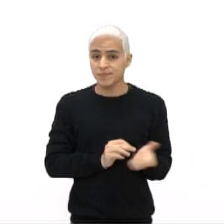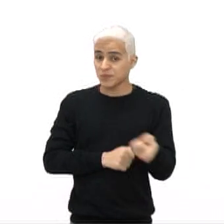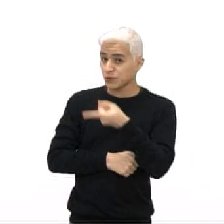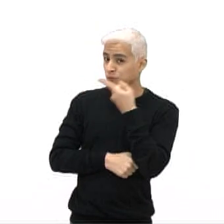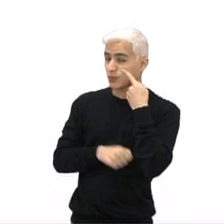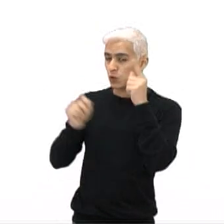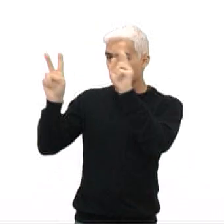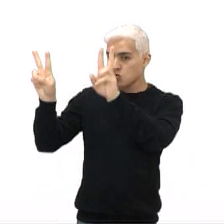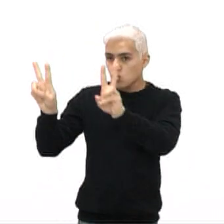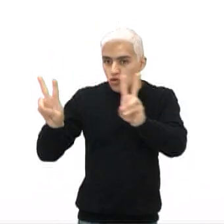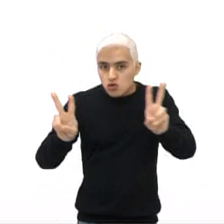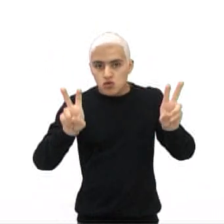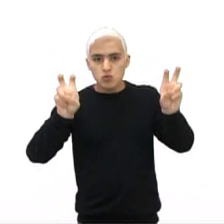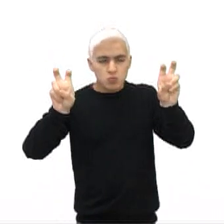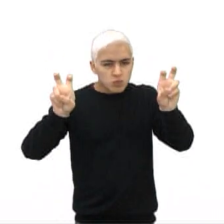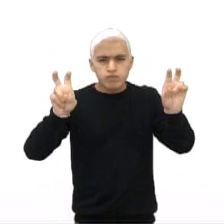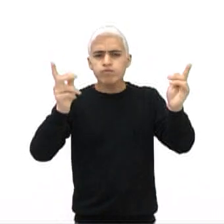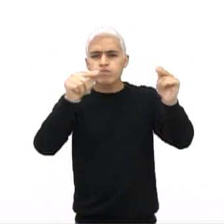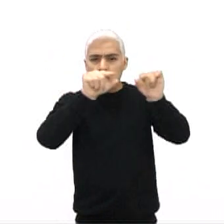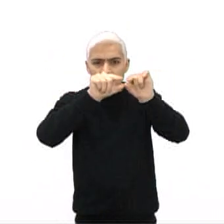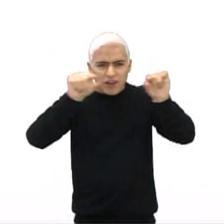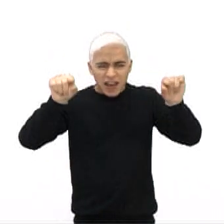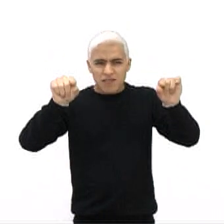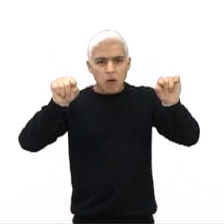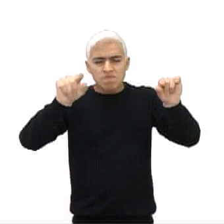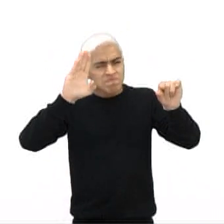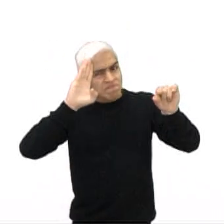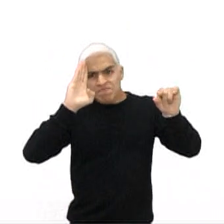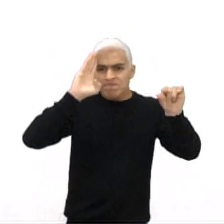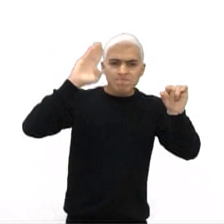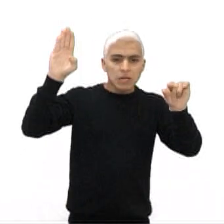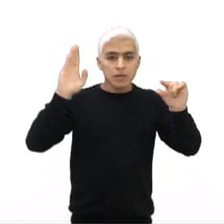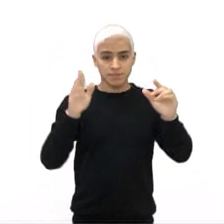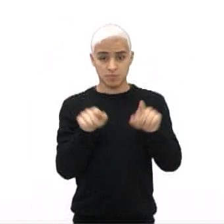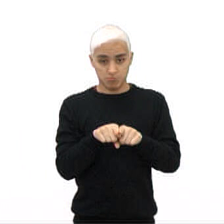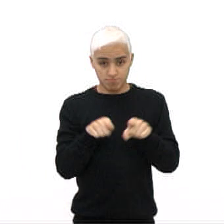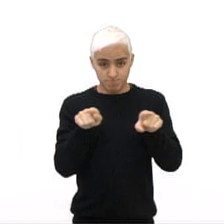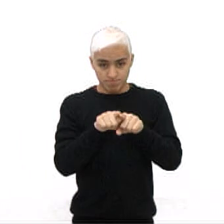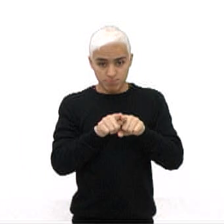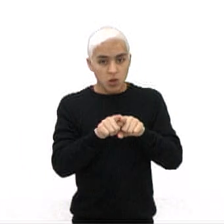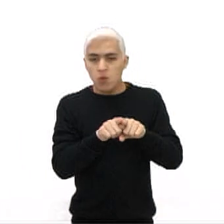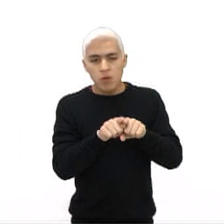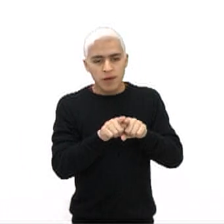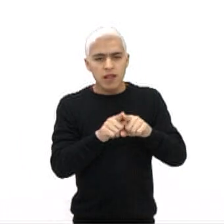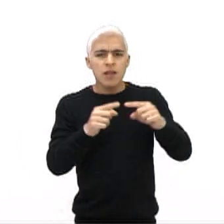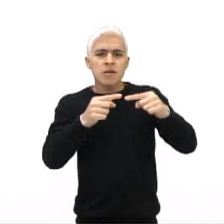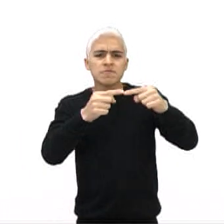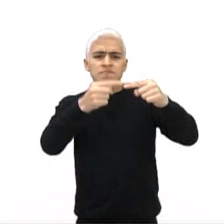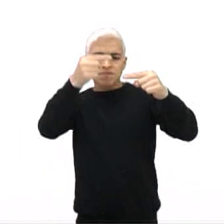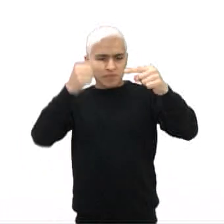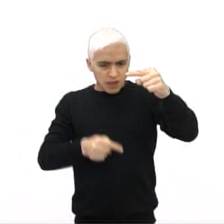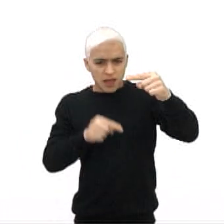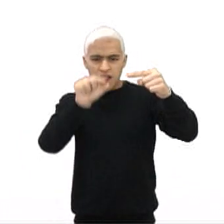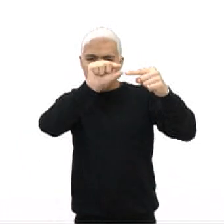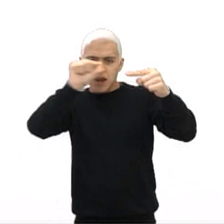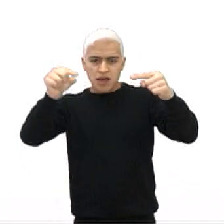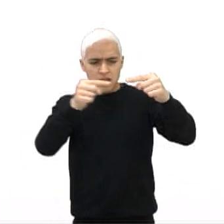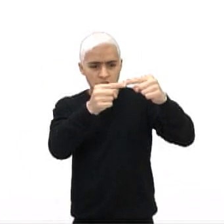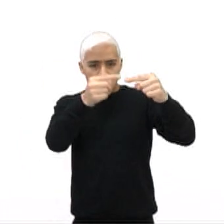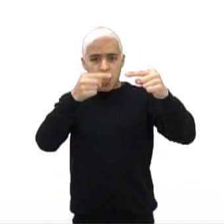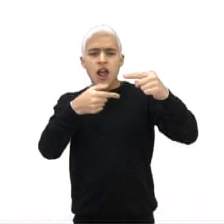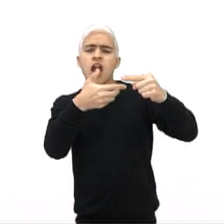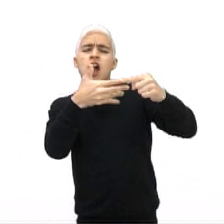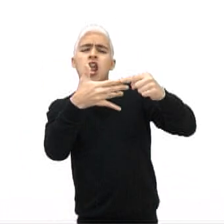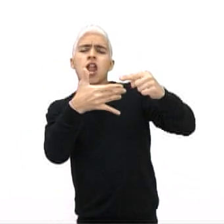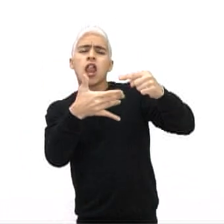título, que é uma frase-chave, o texto que vai ampliar o assunto. Eu tenho ali o